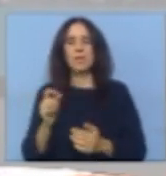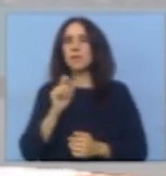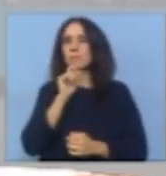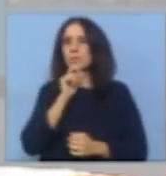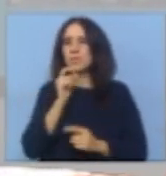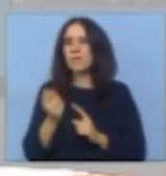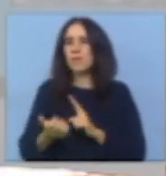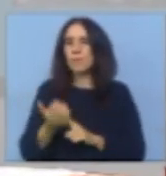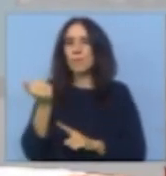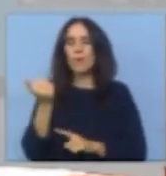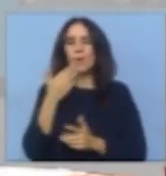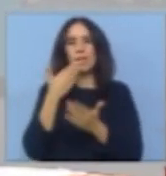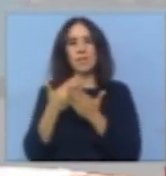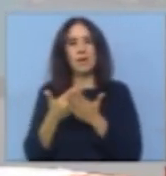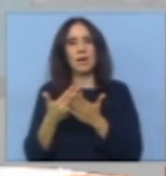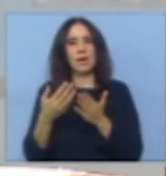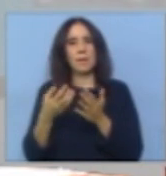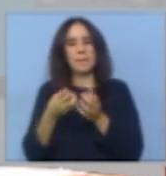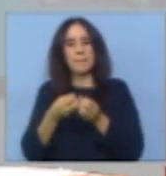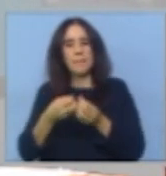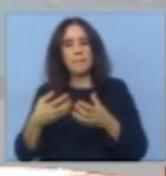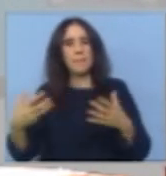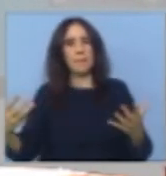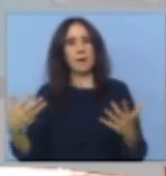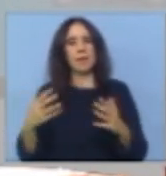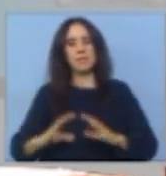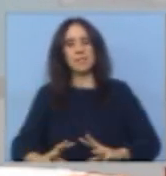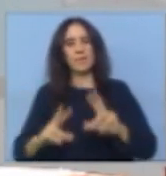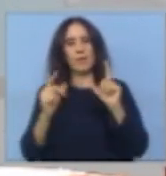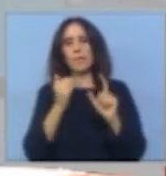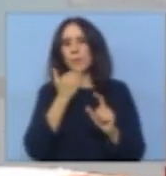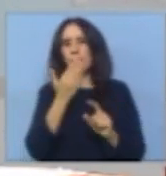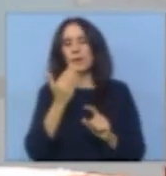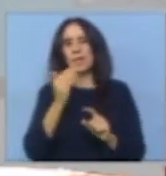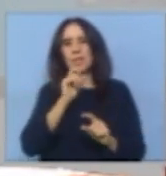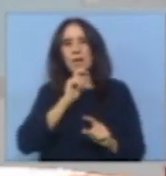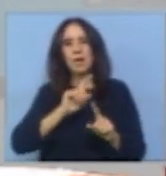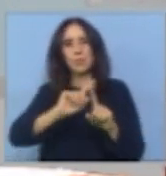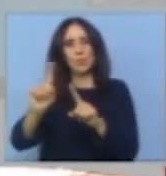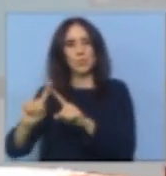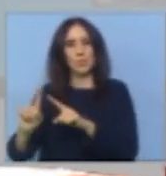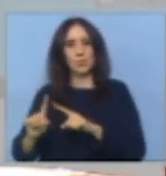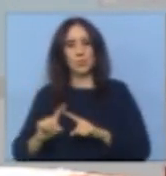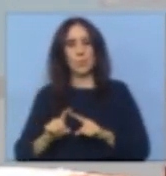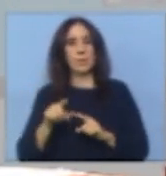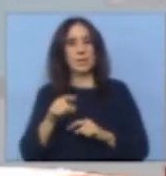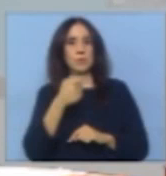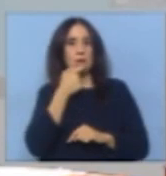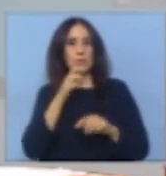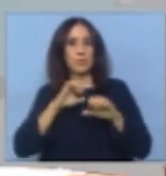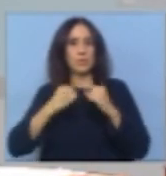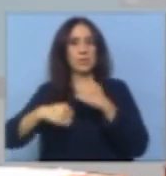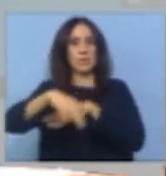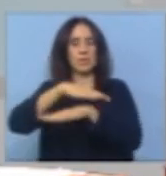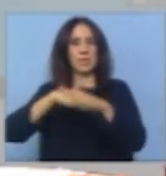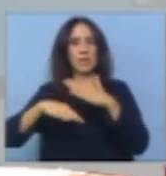possibilidade de crescimento, do desenvolvimento de todos os dons e capacidades. E para isso é preciso uma sociedade